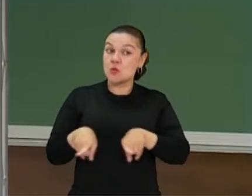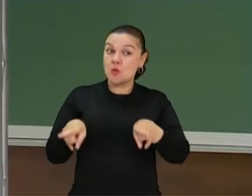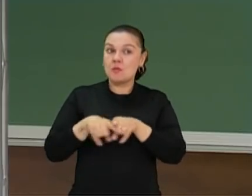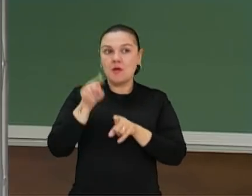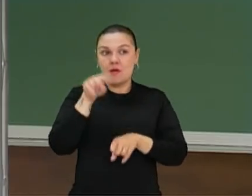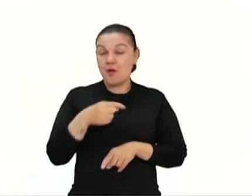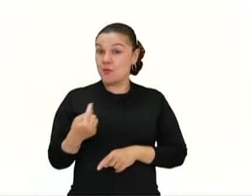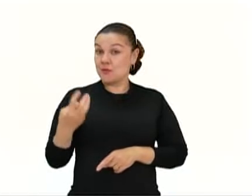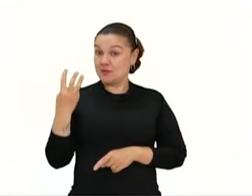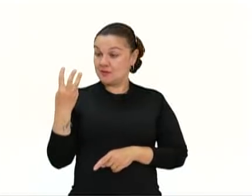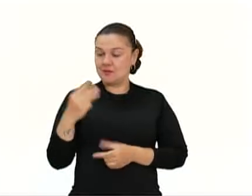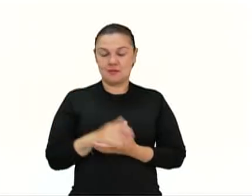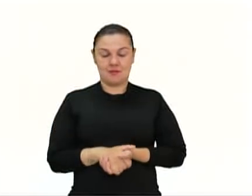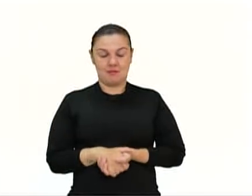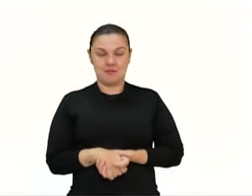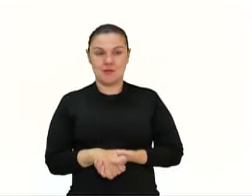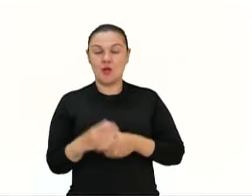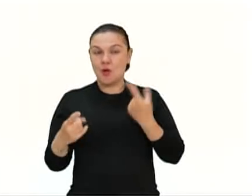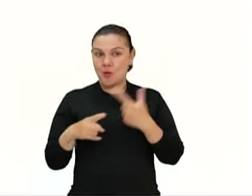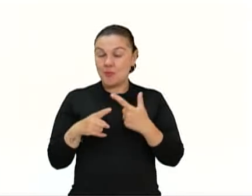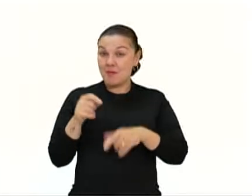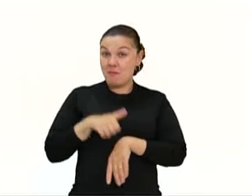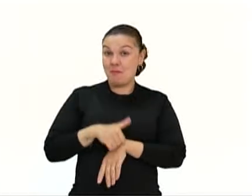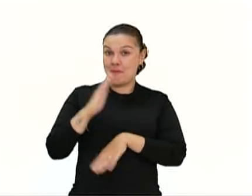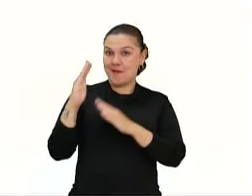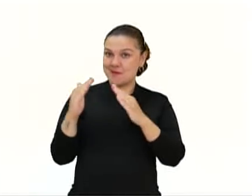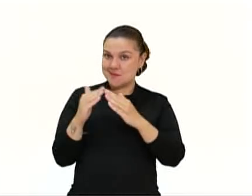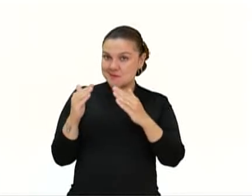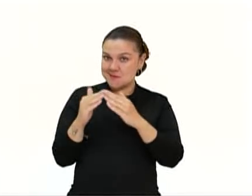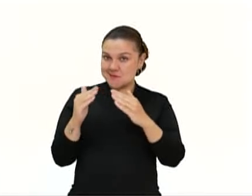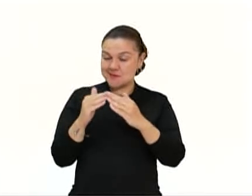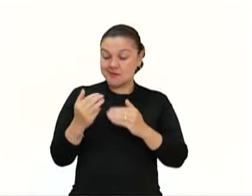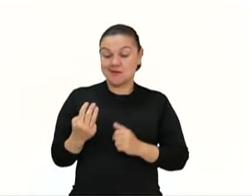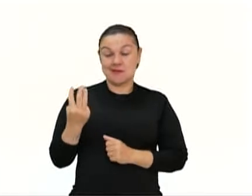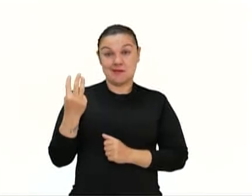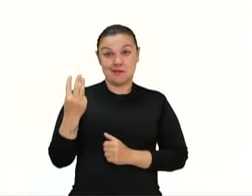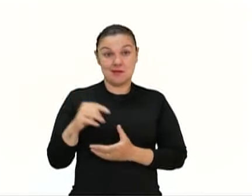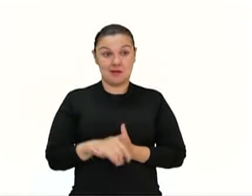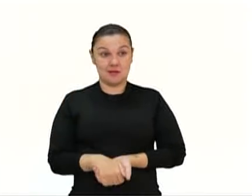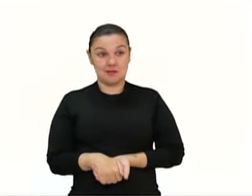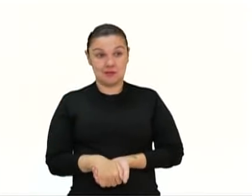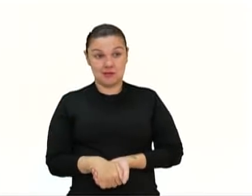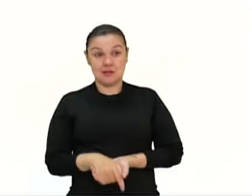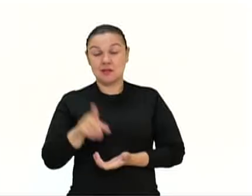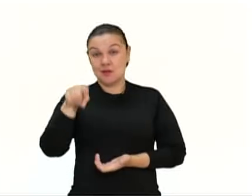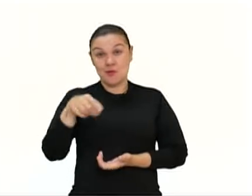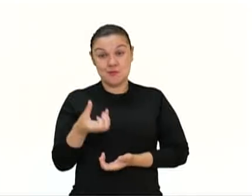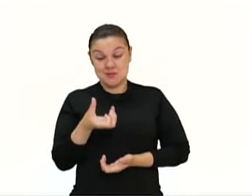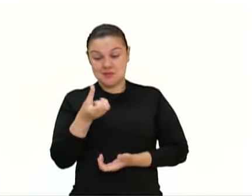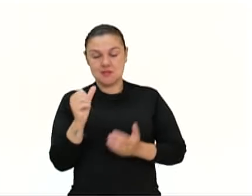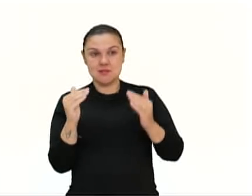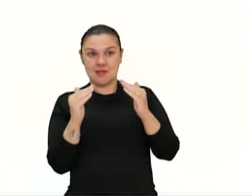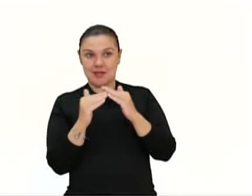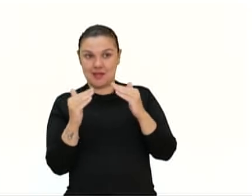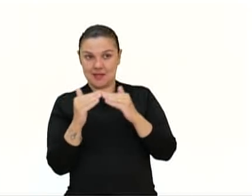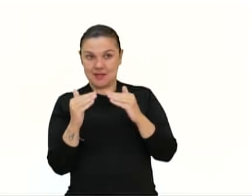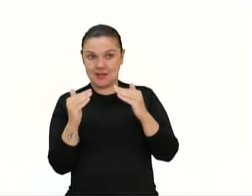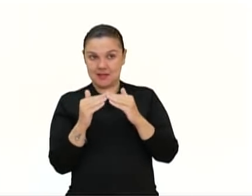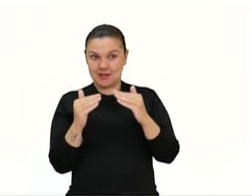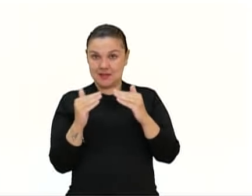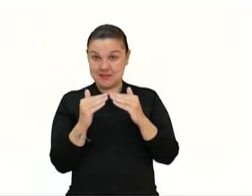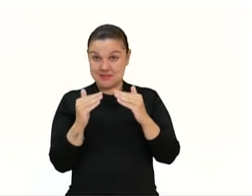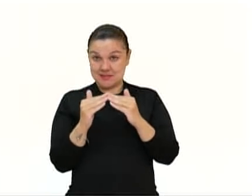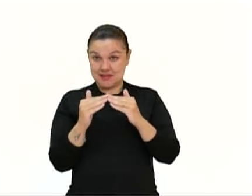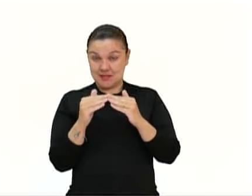É o 3, porque eu tenho o maior número de casas, ela tem 3 habitantes. Então eu tenho 6 casas, quer dizer,